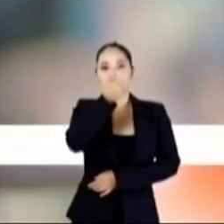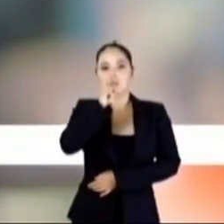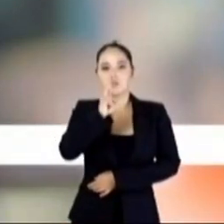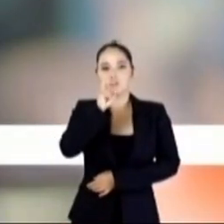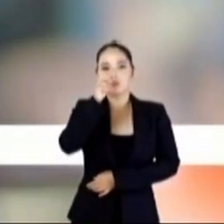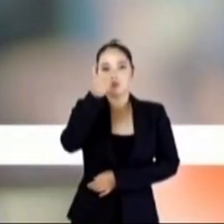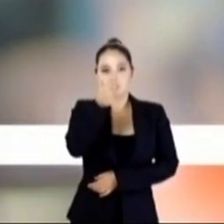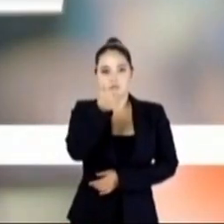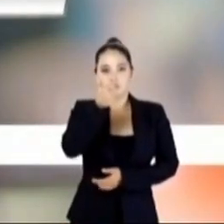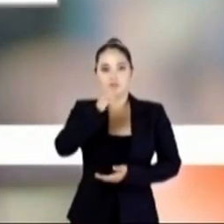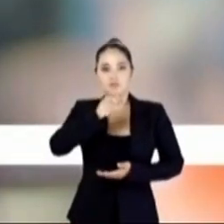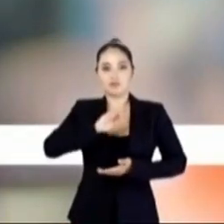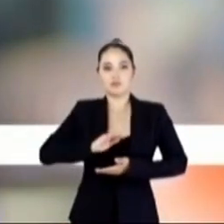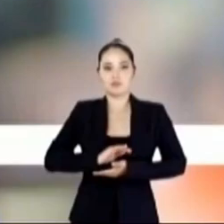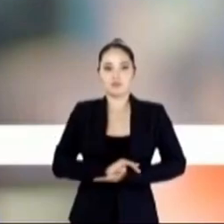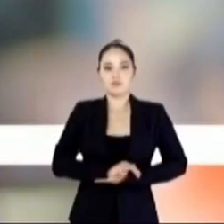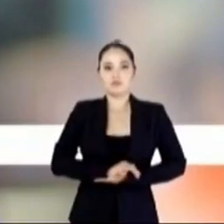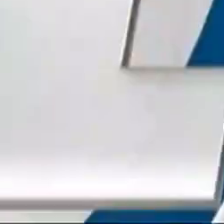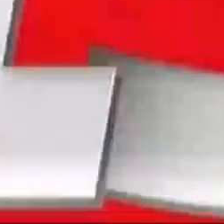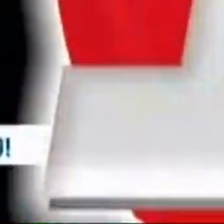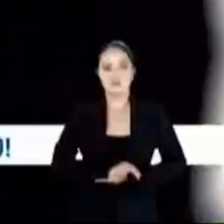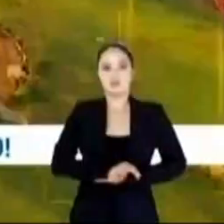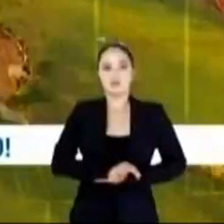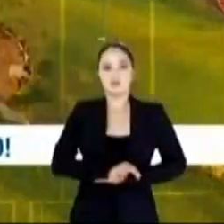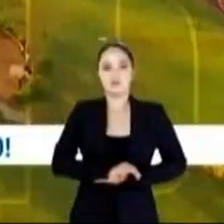é 151.